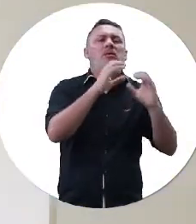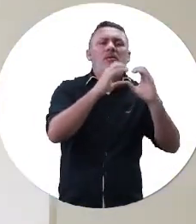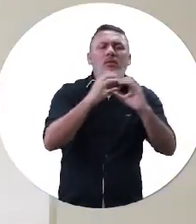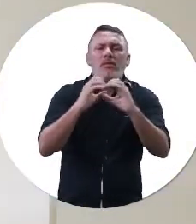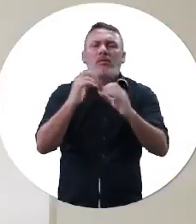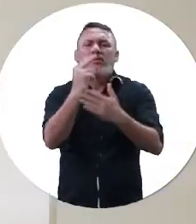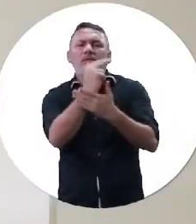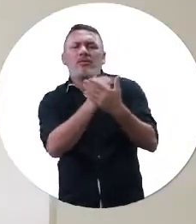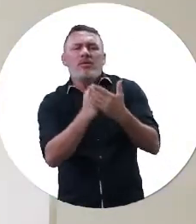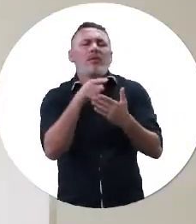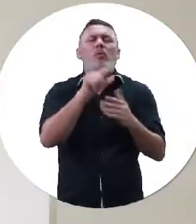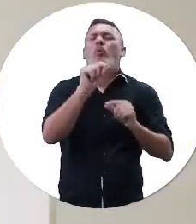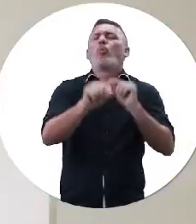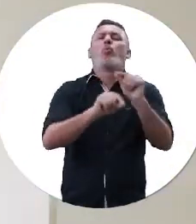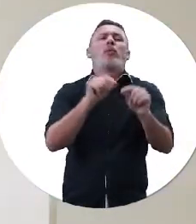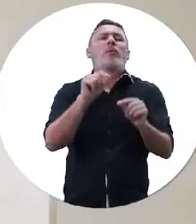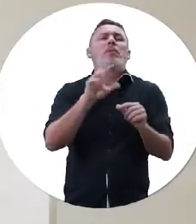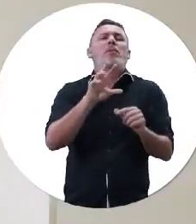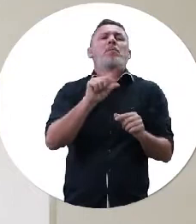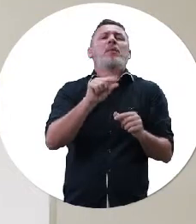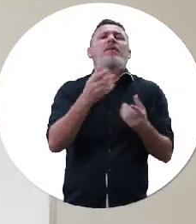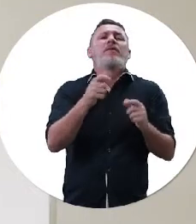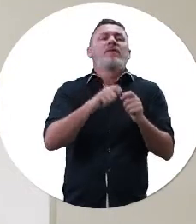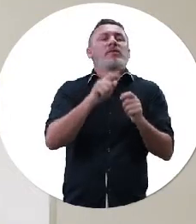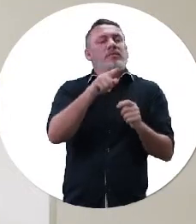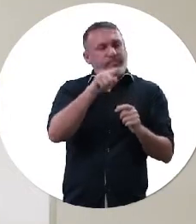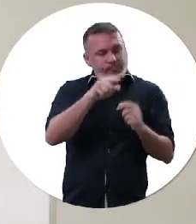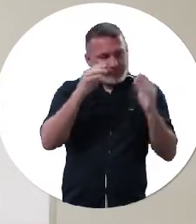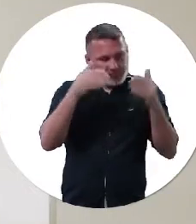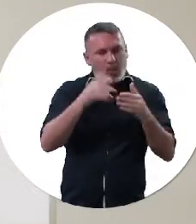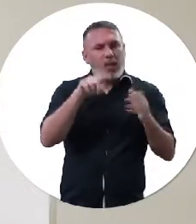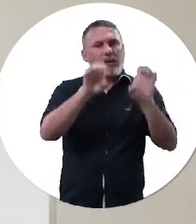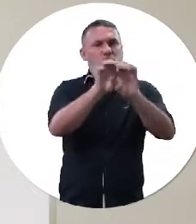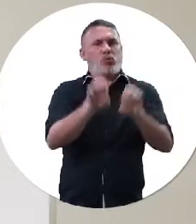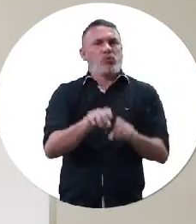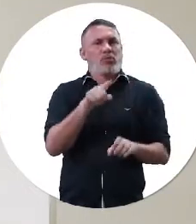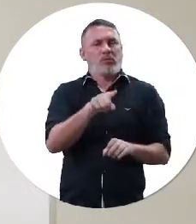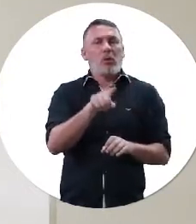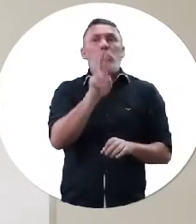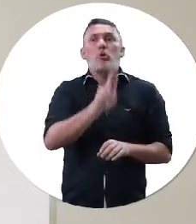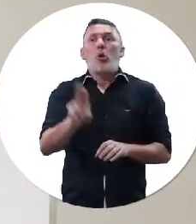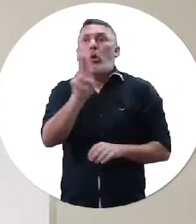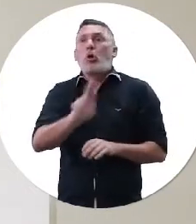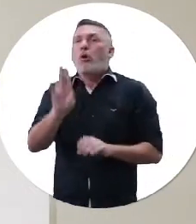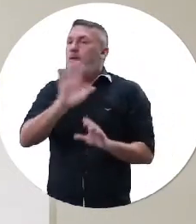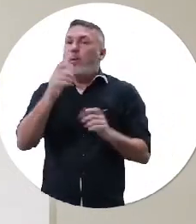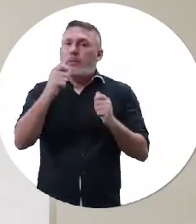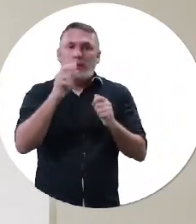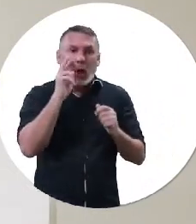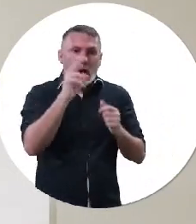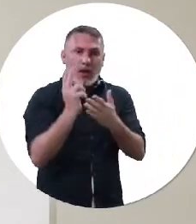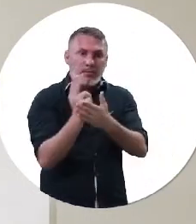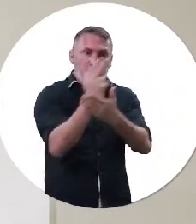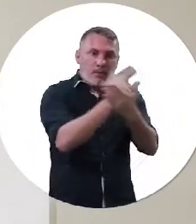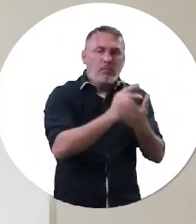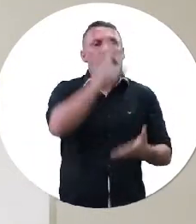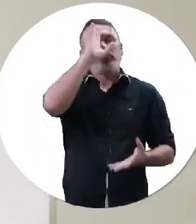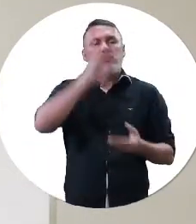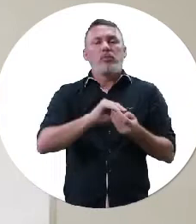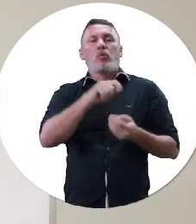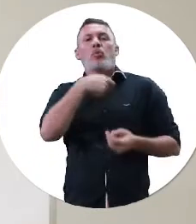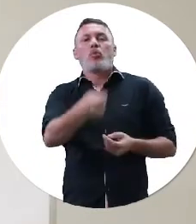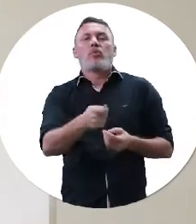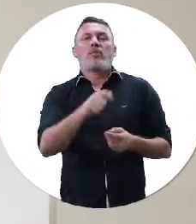Continuando o nosso raciocínio dentro das nossas funções na aula de hoje. Agora a gente tem o sal orgânico. O sal orgânico talvez seja a